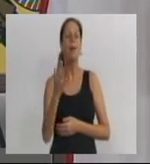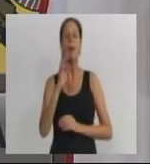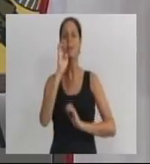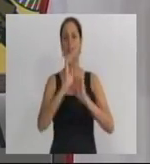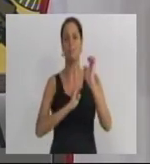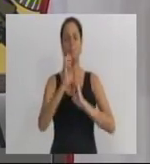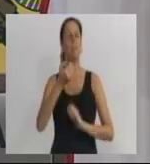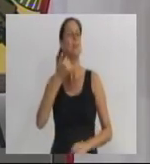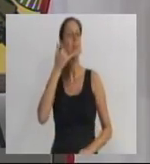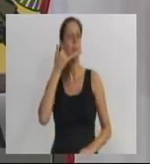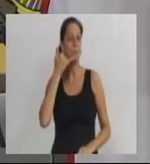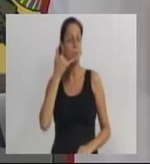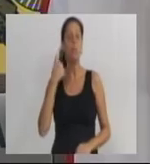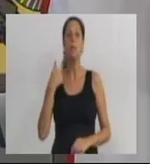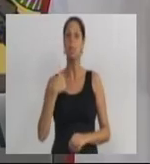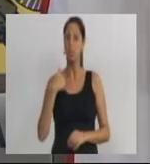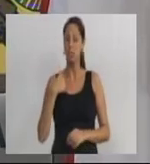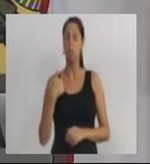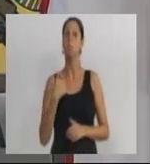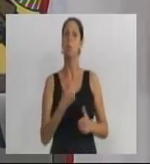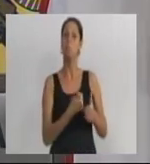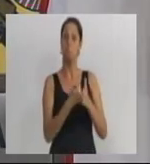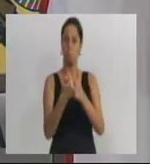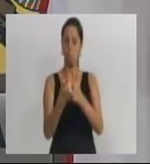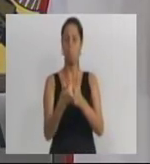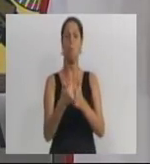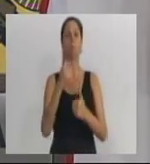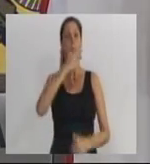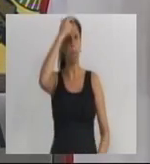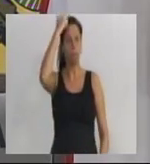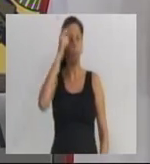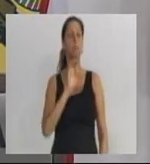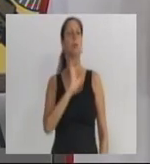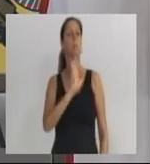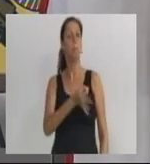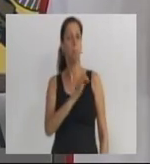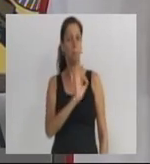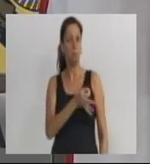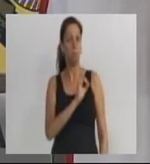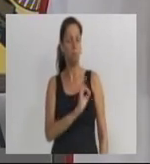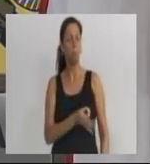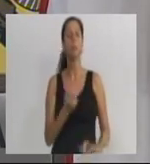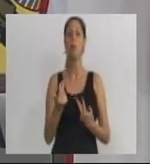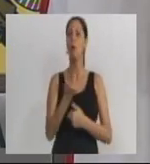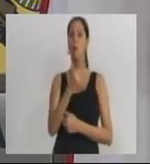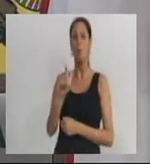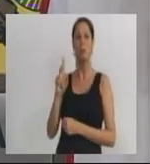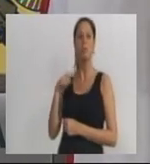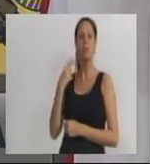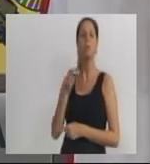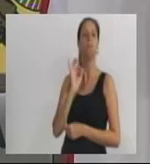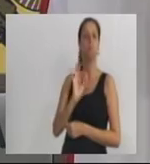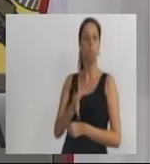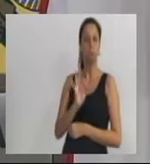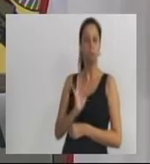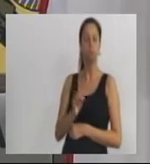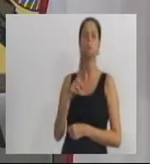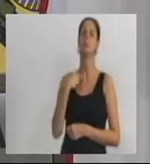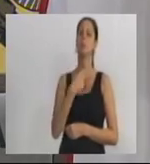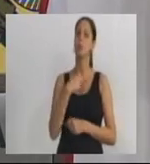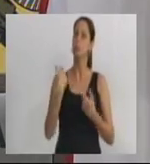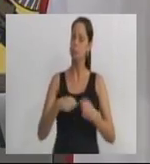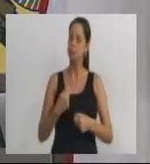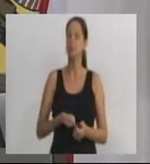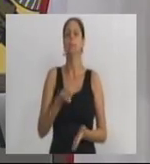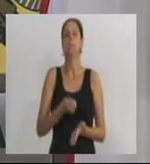vereador Adriano, dizer, o vereador Adriano está correto, como os outros vereadores também estão corretos. Nós vamos ter que bater nessa tecla. Agora, ao